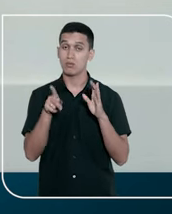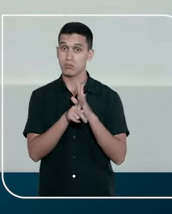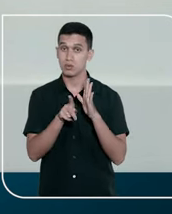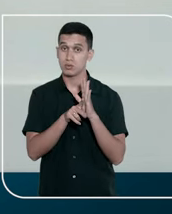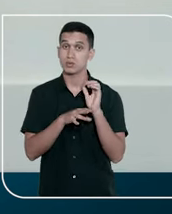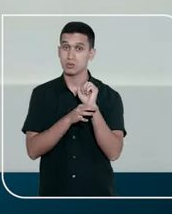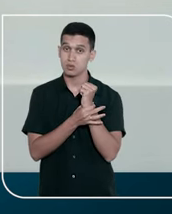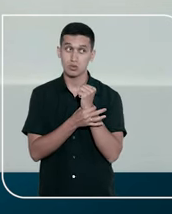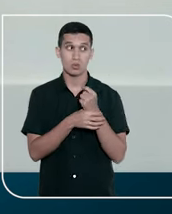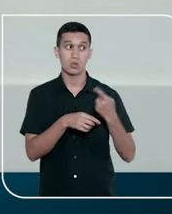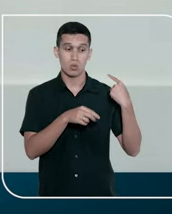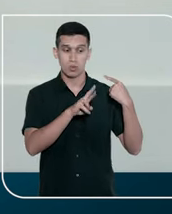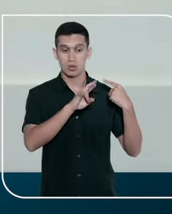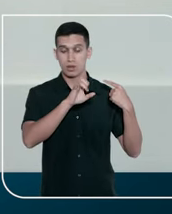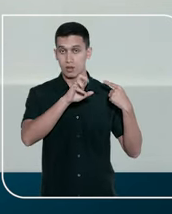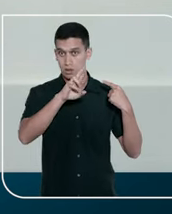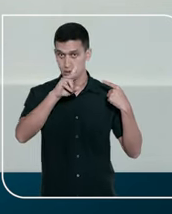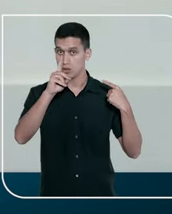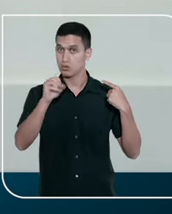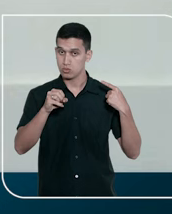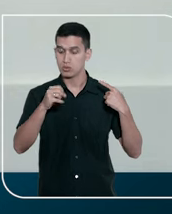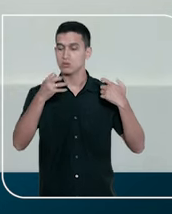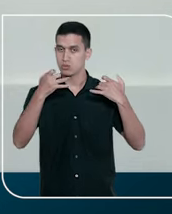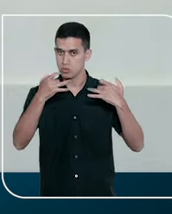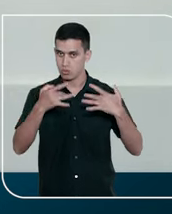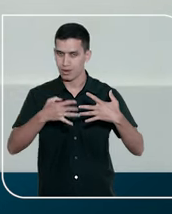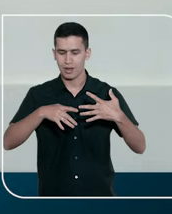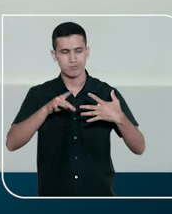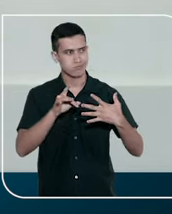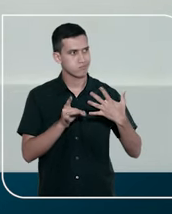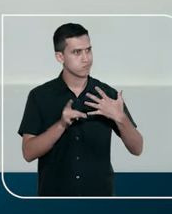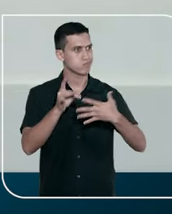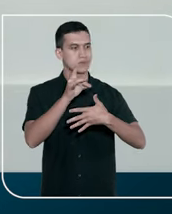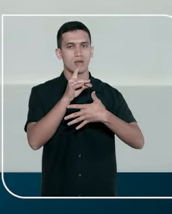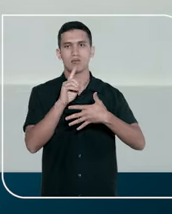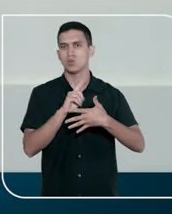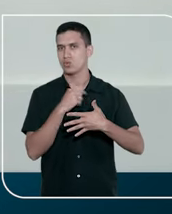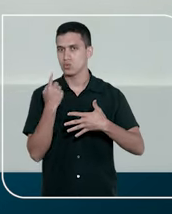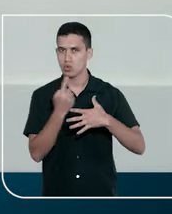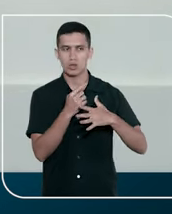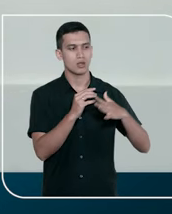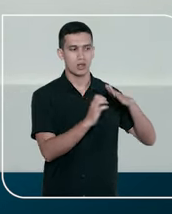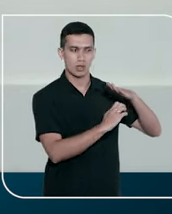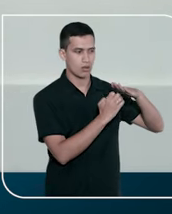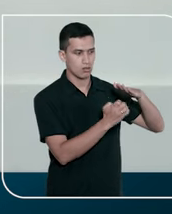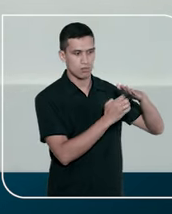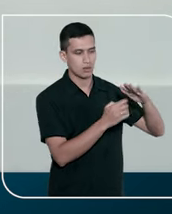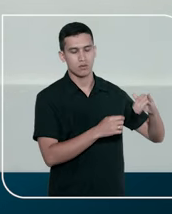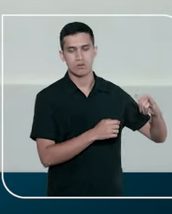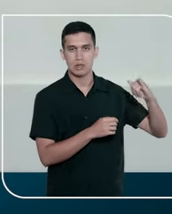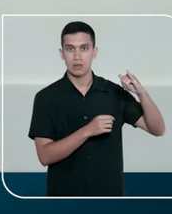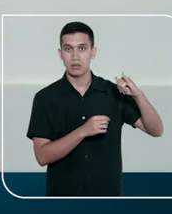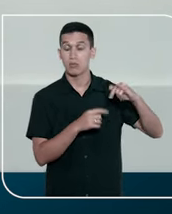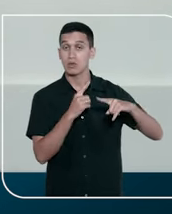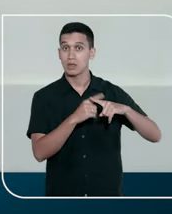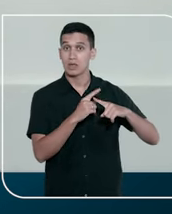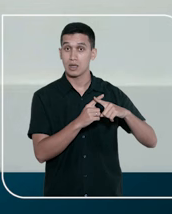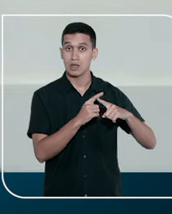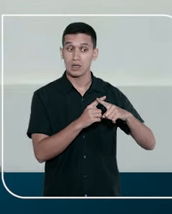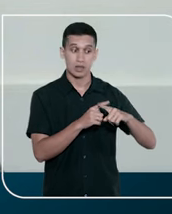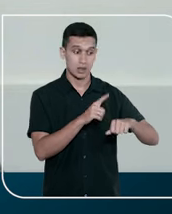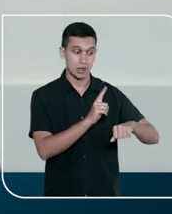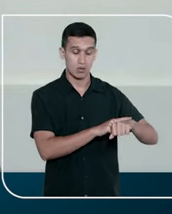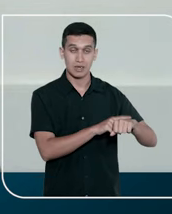também colocou. Isso é uma prioridade para toda a companhia aérea. Então, no momento em que segurança é uma